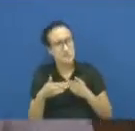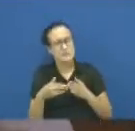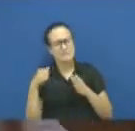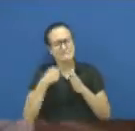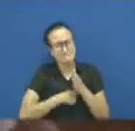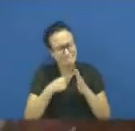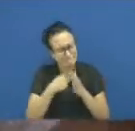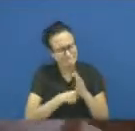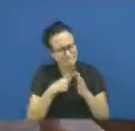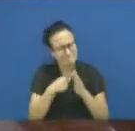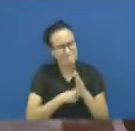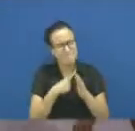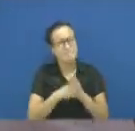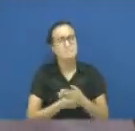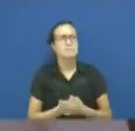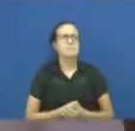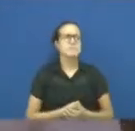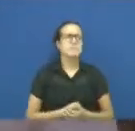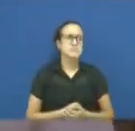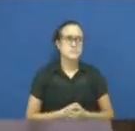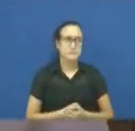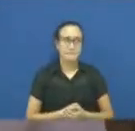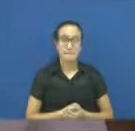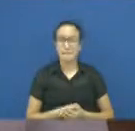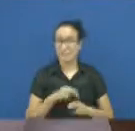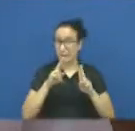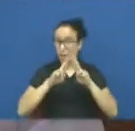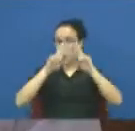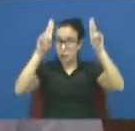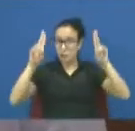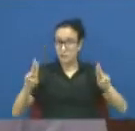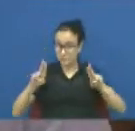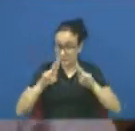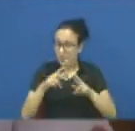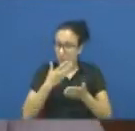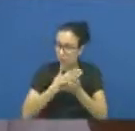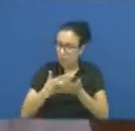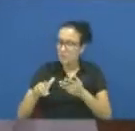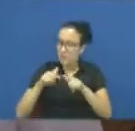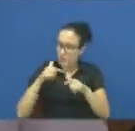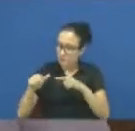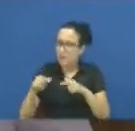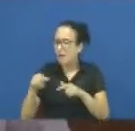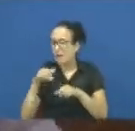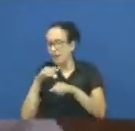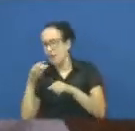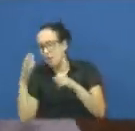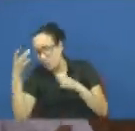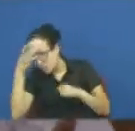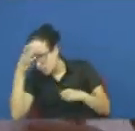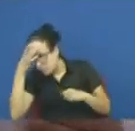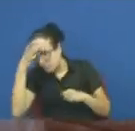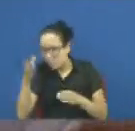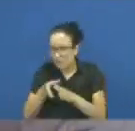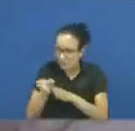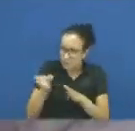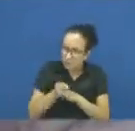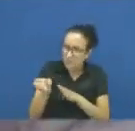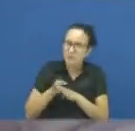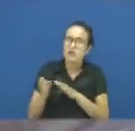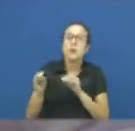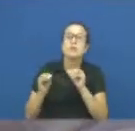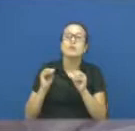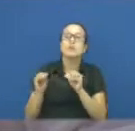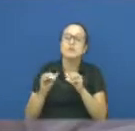Unimed começa a trabalhar com os cooperados em janeiro. Como? Conscientizando, olha, o que você vai